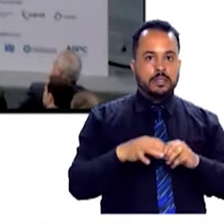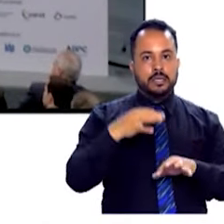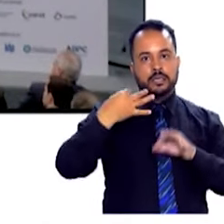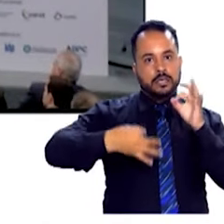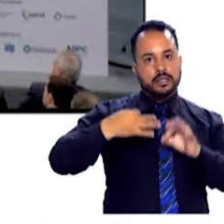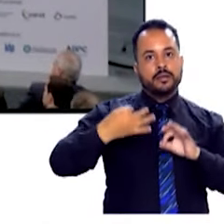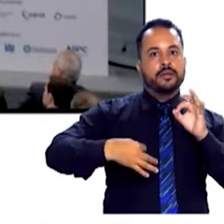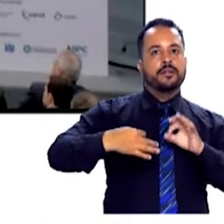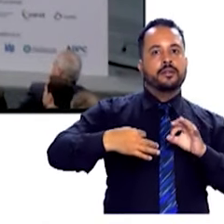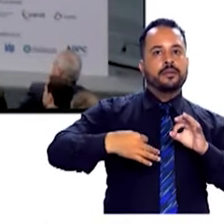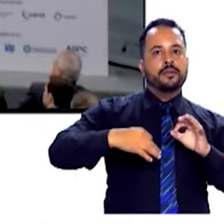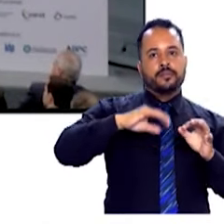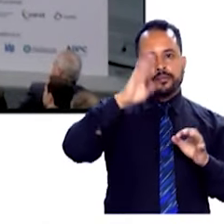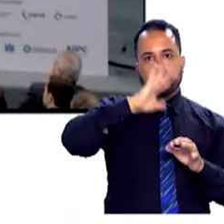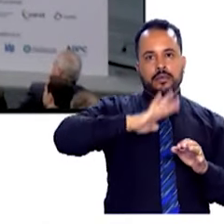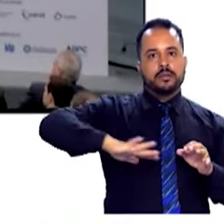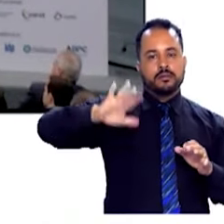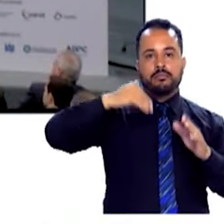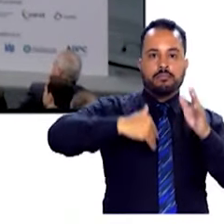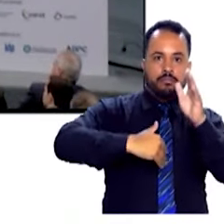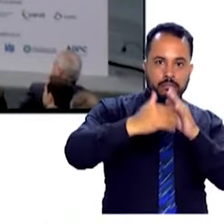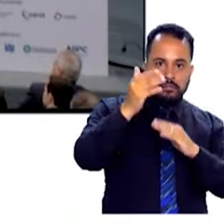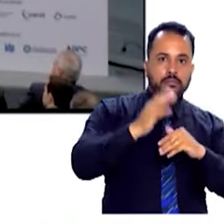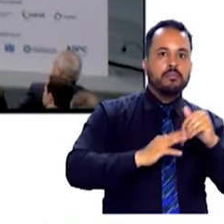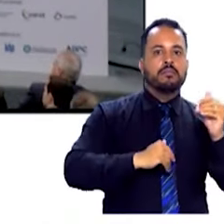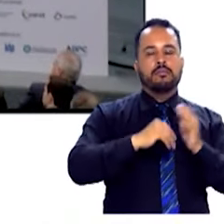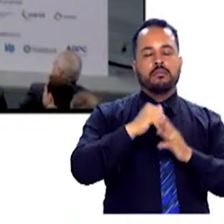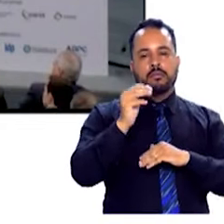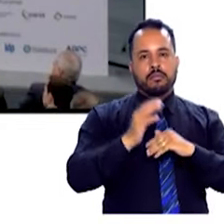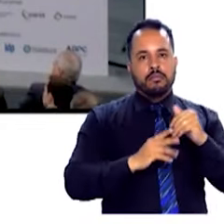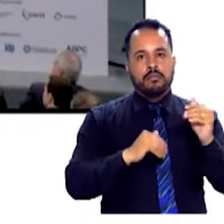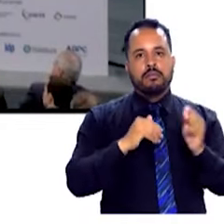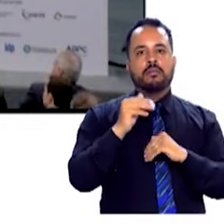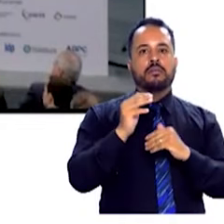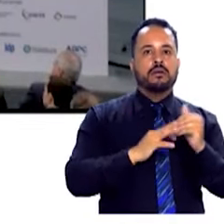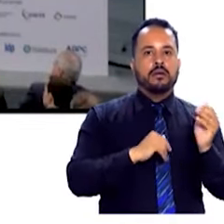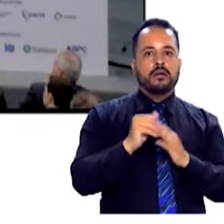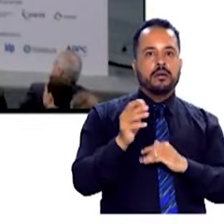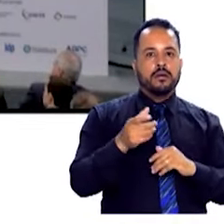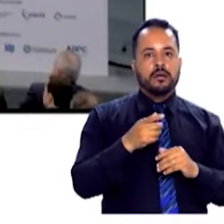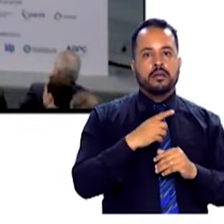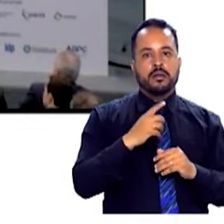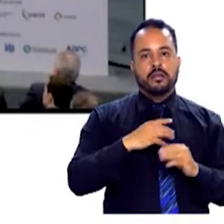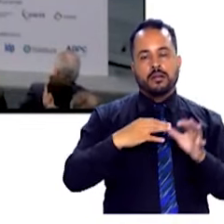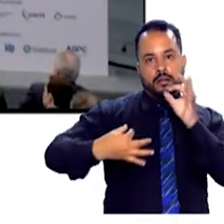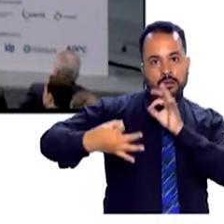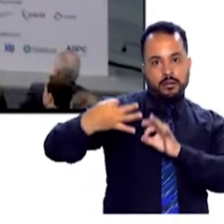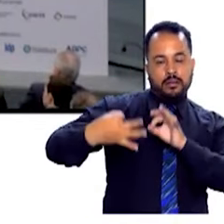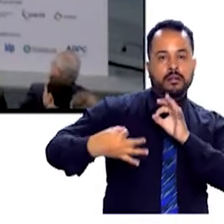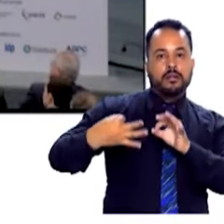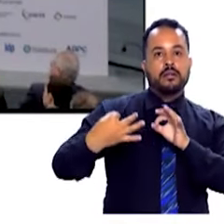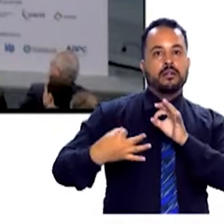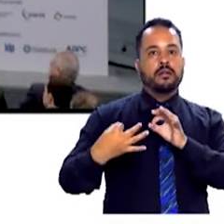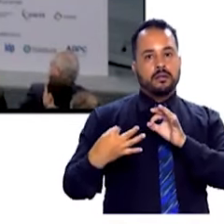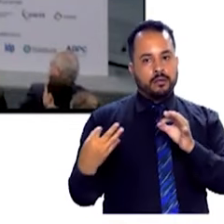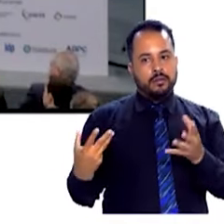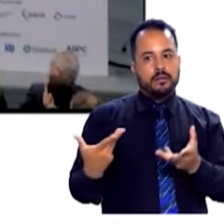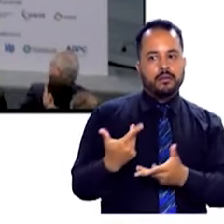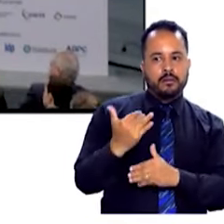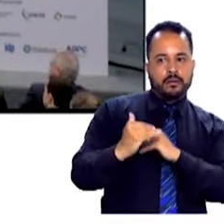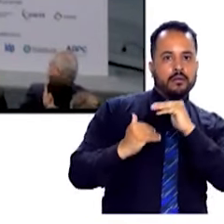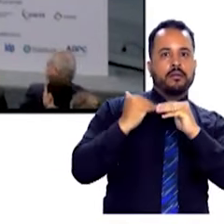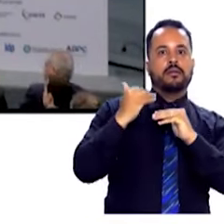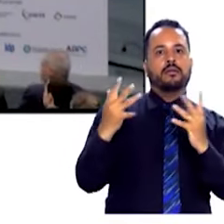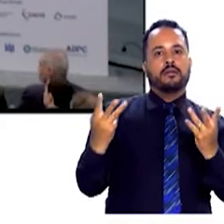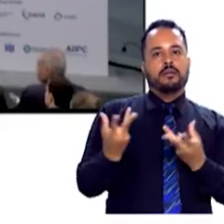se qualifique melhor ainda para que tenhamos Como disse eu uma prestação judicial judicial cada vez mais qualificada